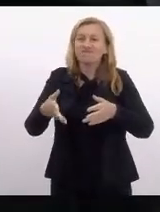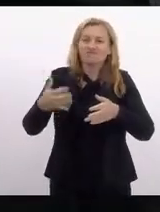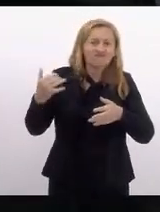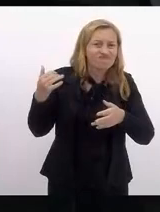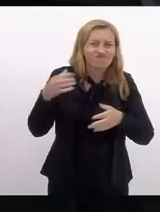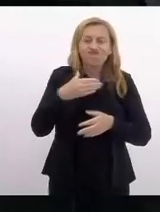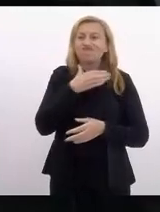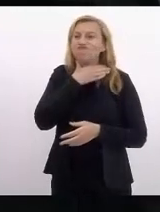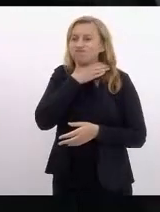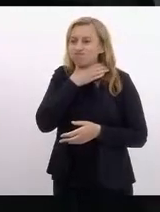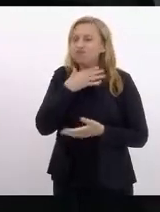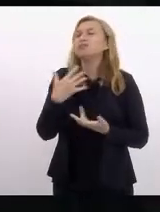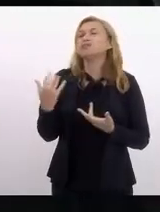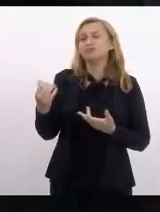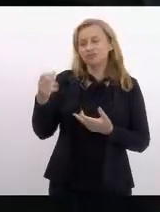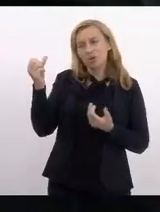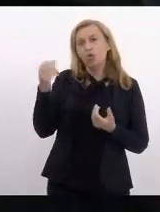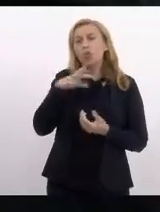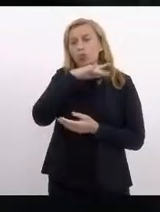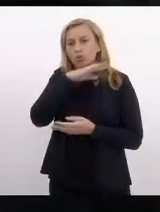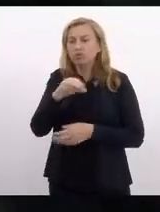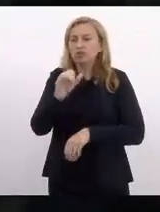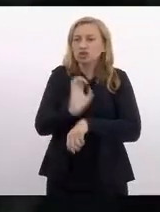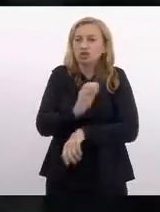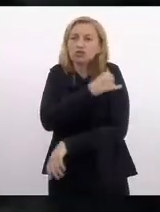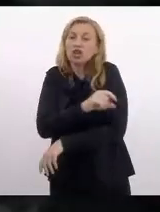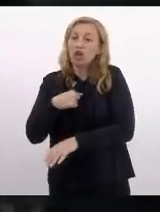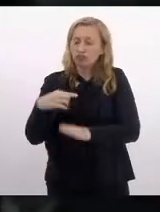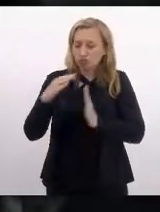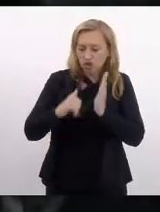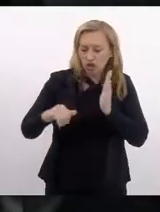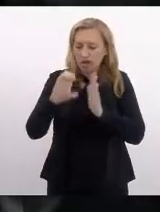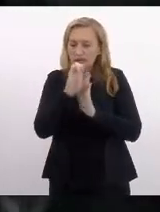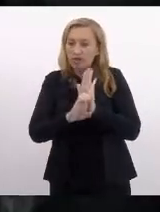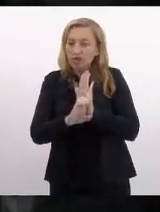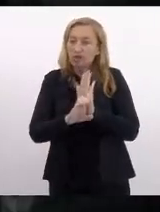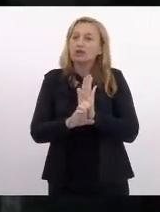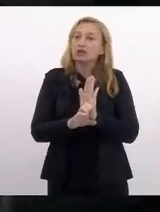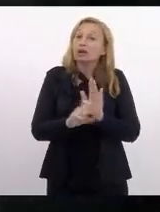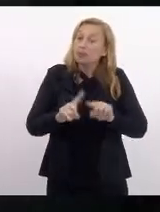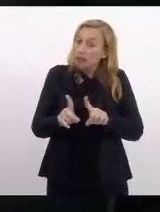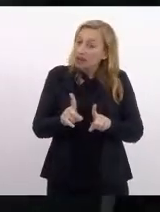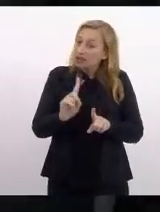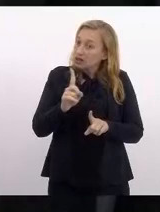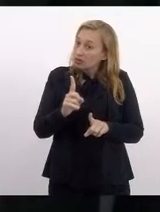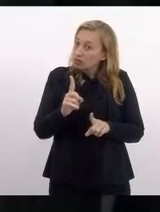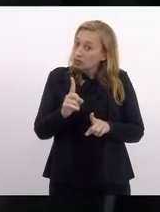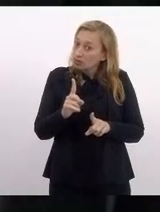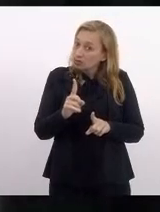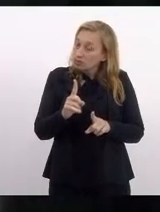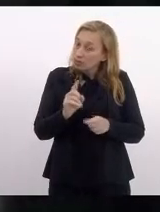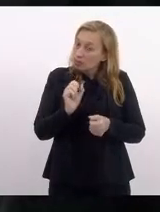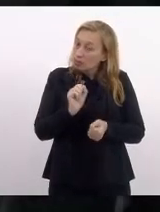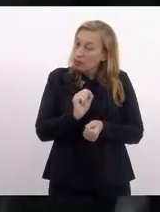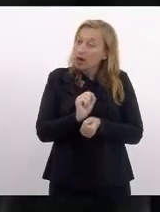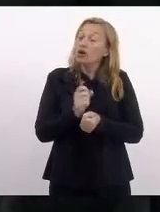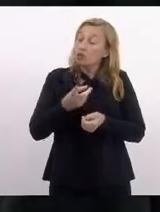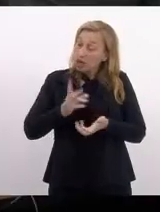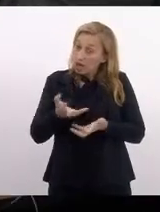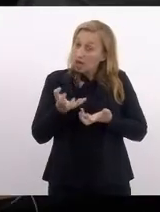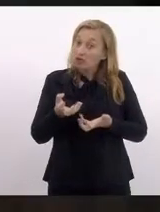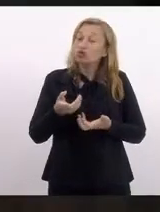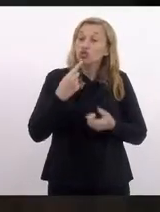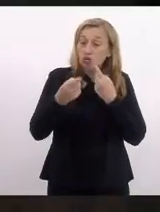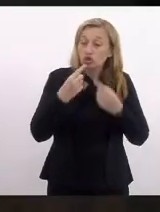da contemporaneidade no Rio de Janeiro portanto corrente lá emenda com esse com esse espírito mas não abro mão do debate quero fazer com emenda partir do ano que vem